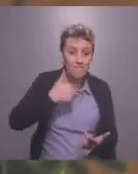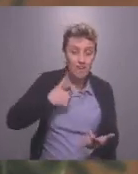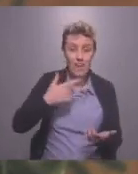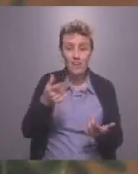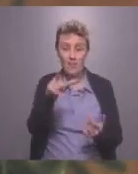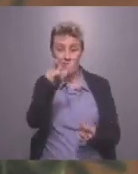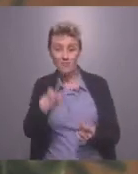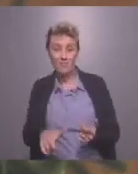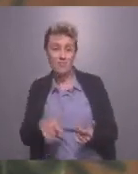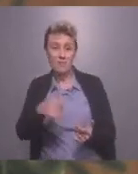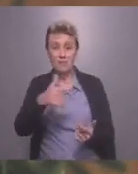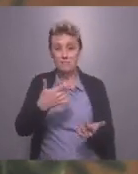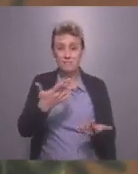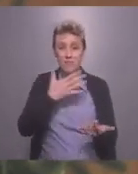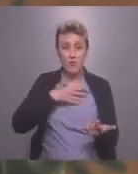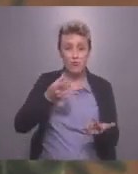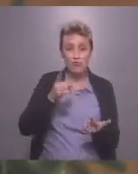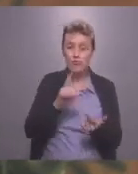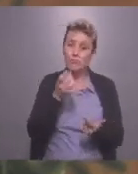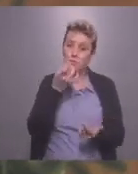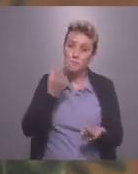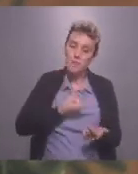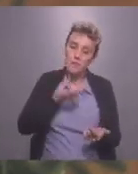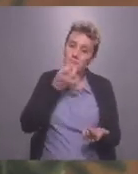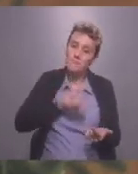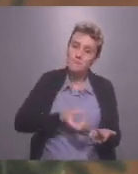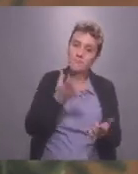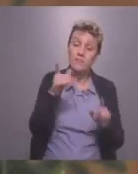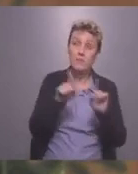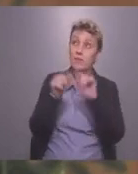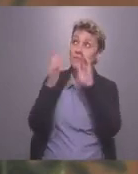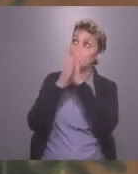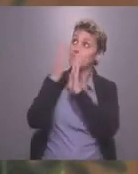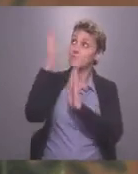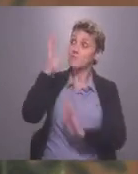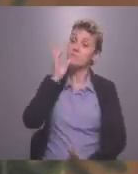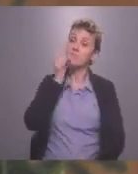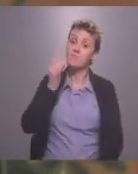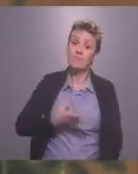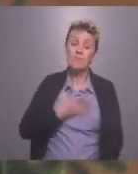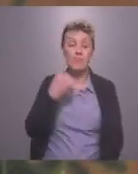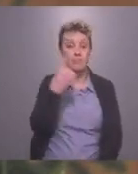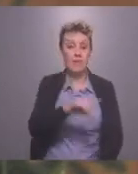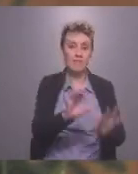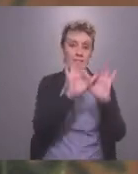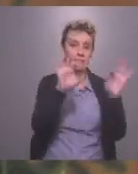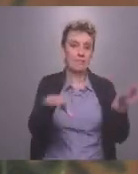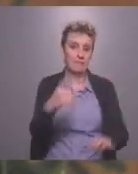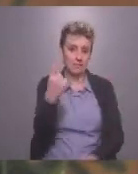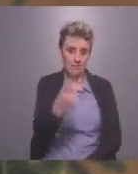outro. Tal como o Senhor vos perdoou, assim deveis fazer vós também.